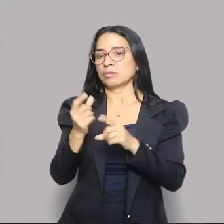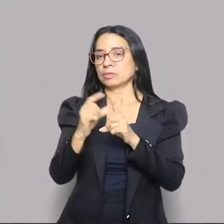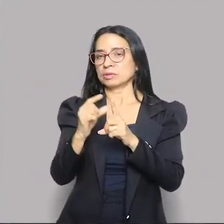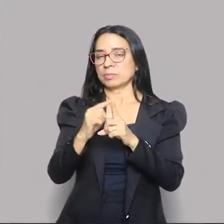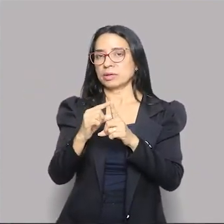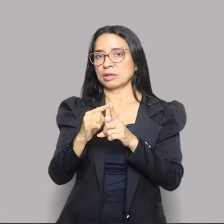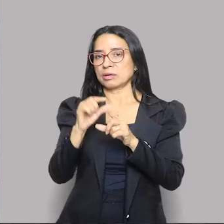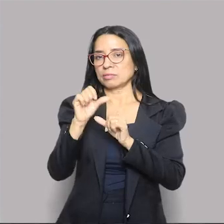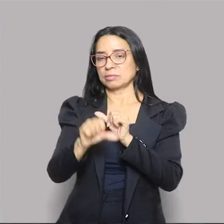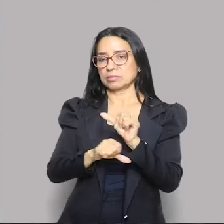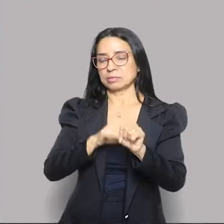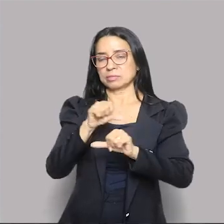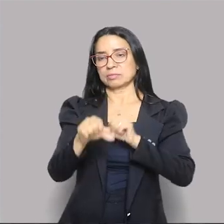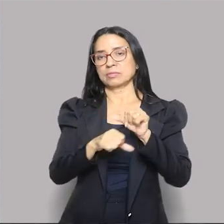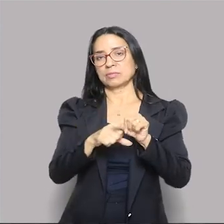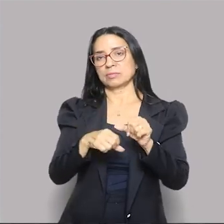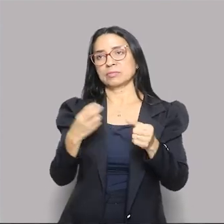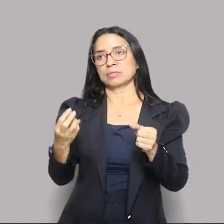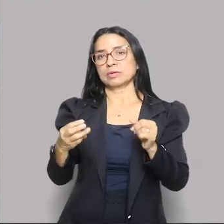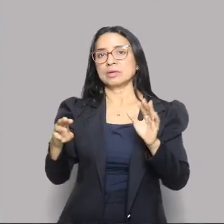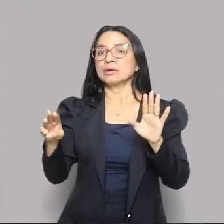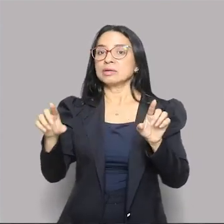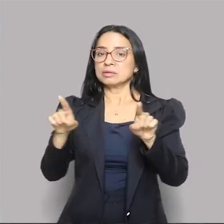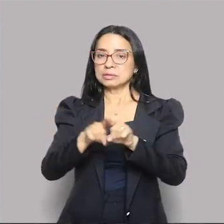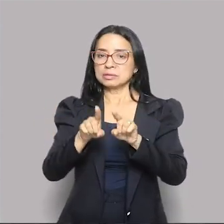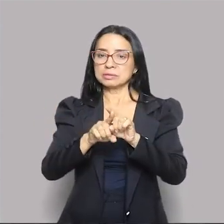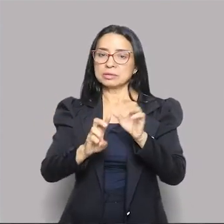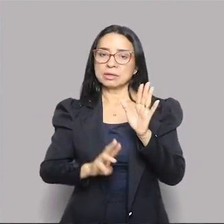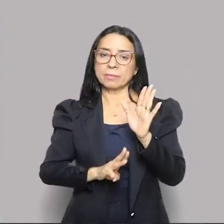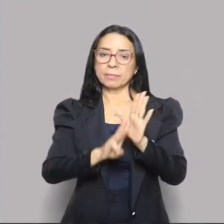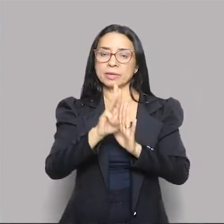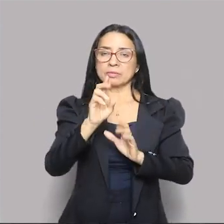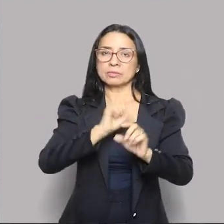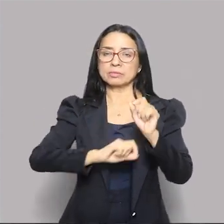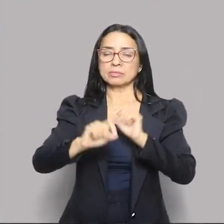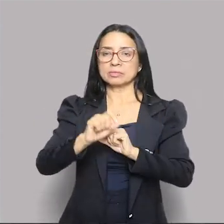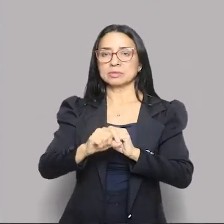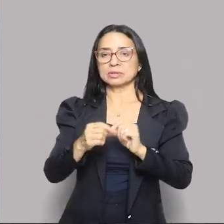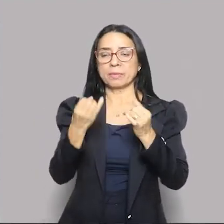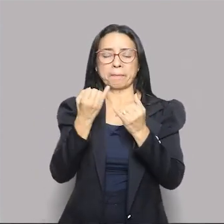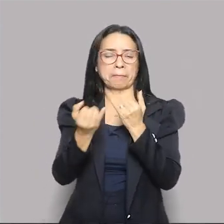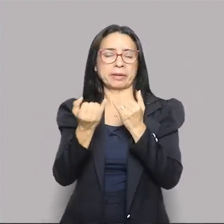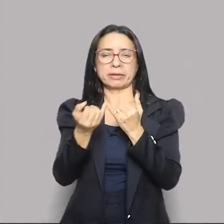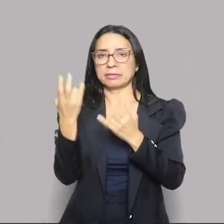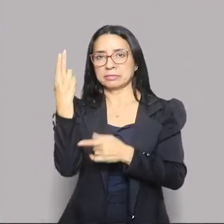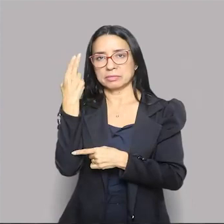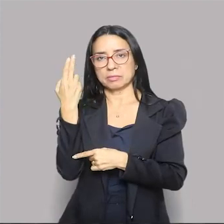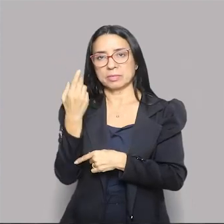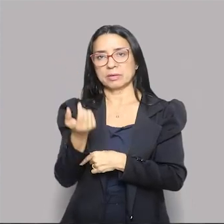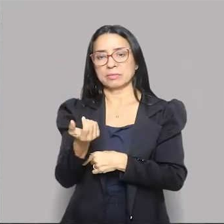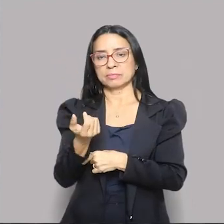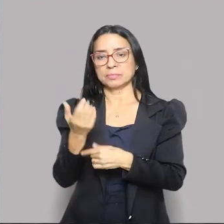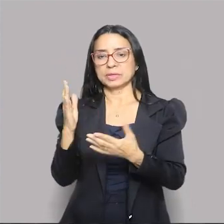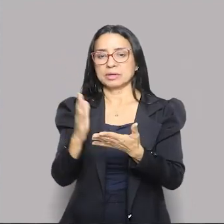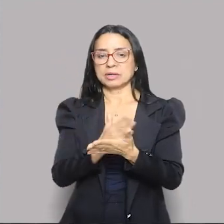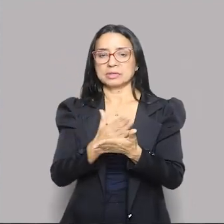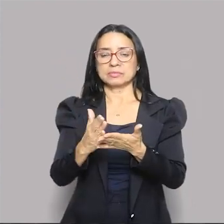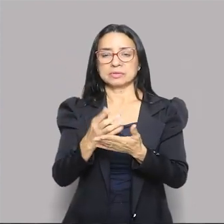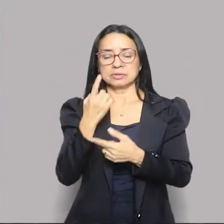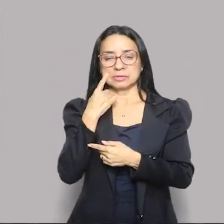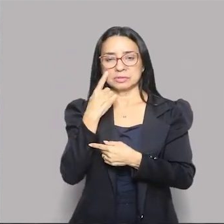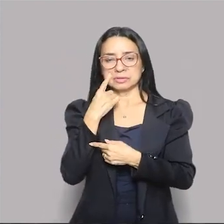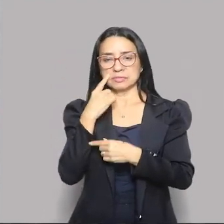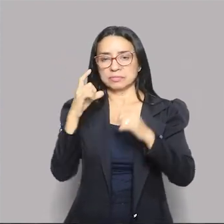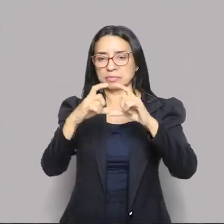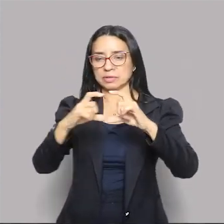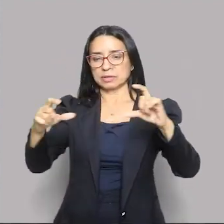vão vir e até a metodologia do argumento vai parecer ser natural. Às vezes a gente olha essa microestrutura